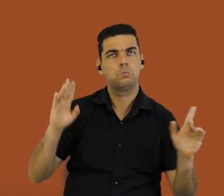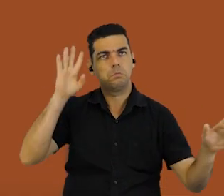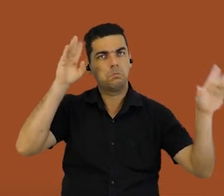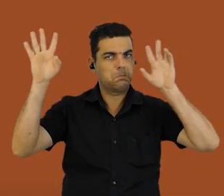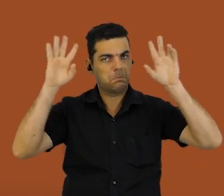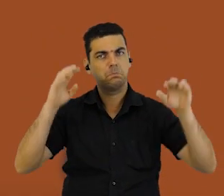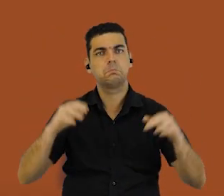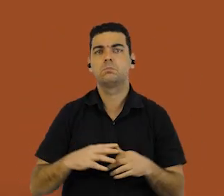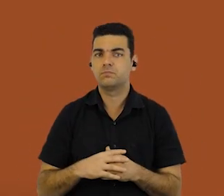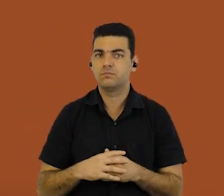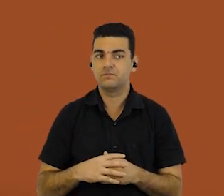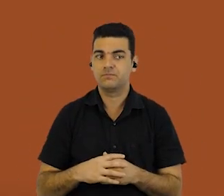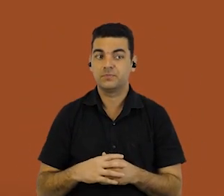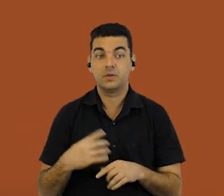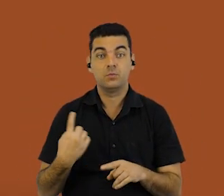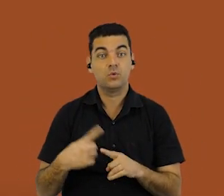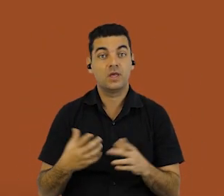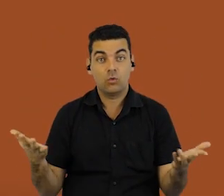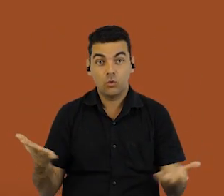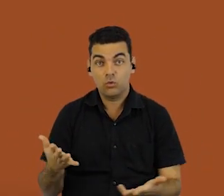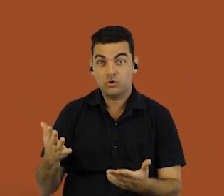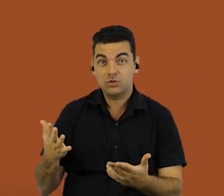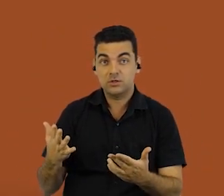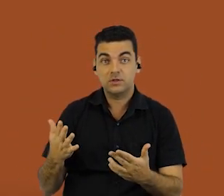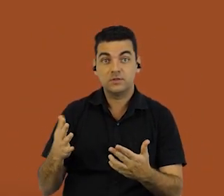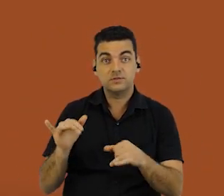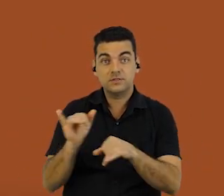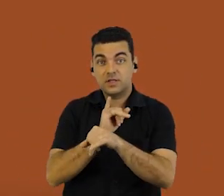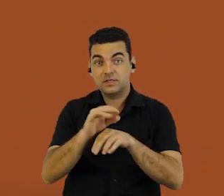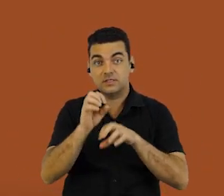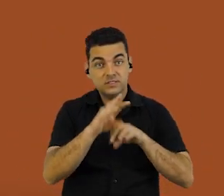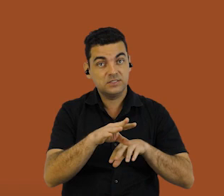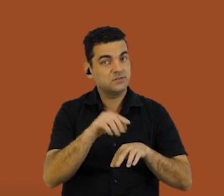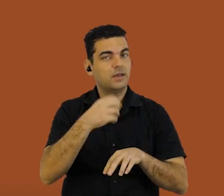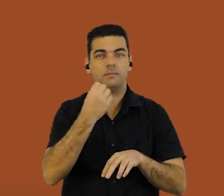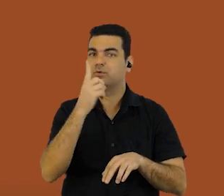aí, ele é altamente excludente,